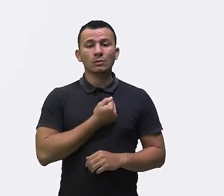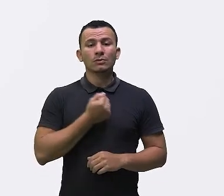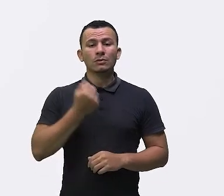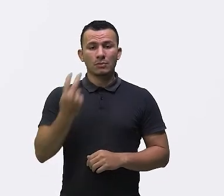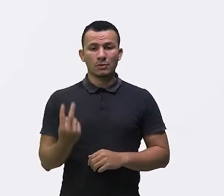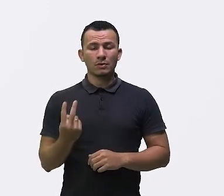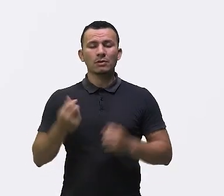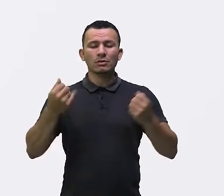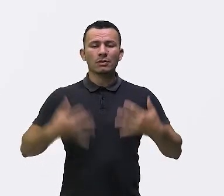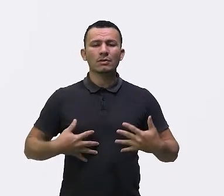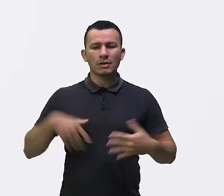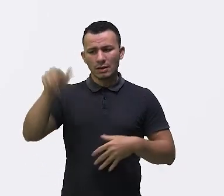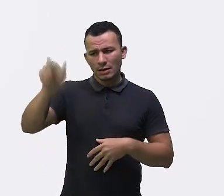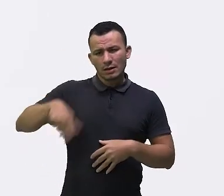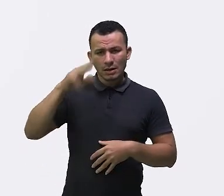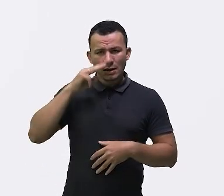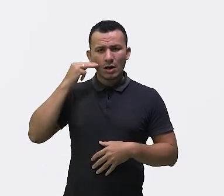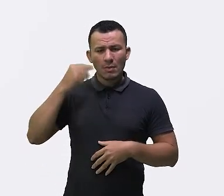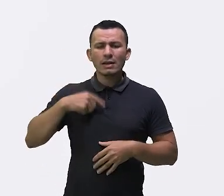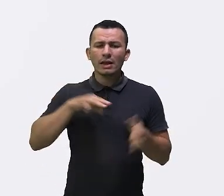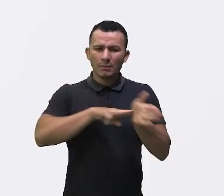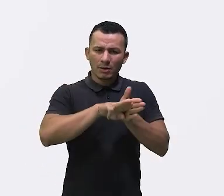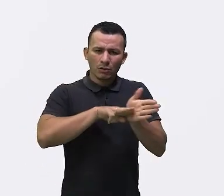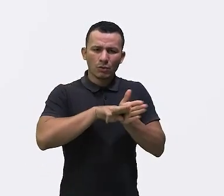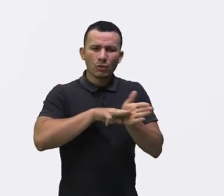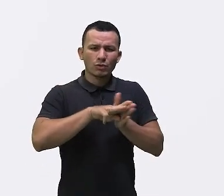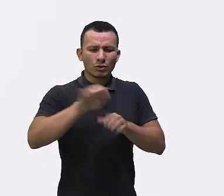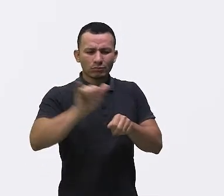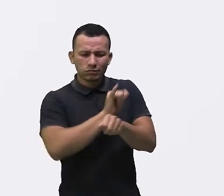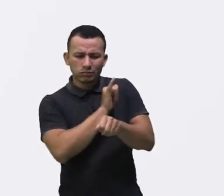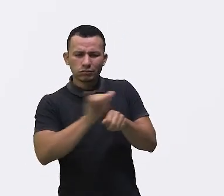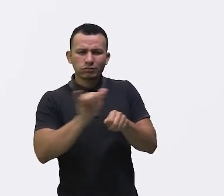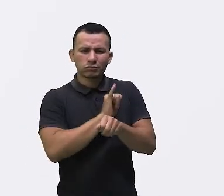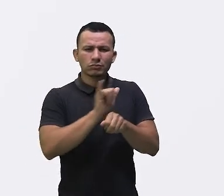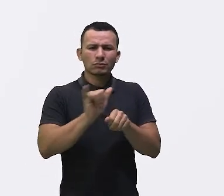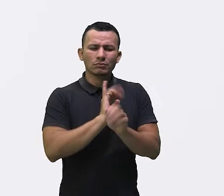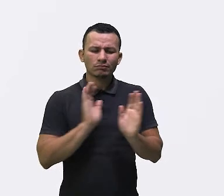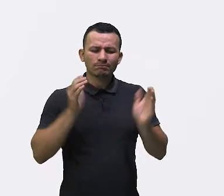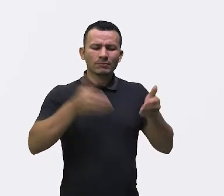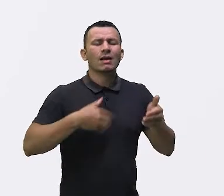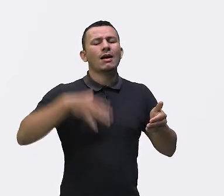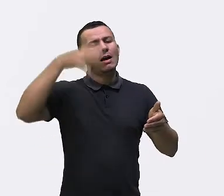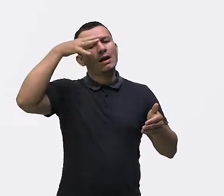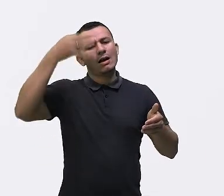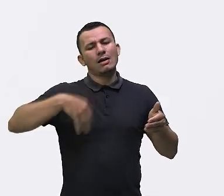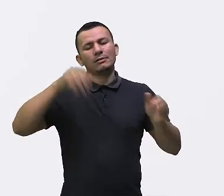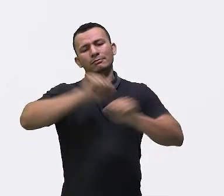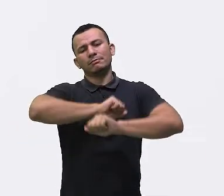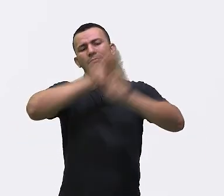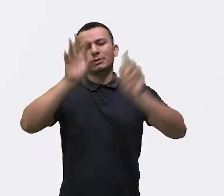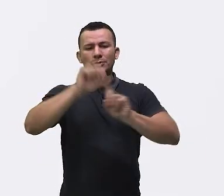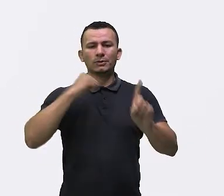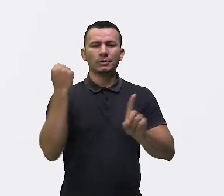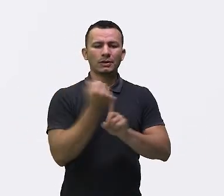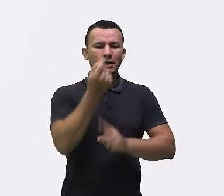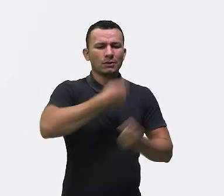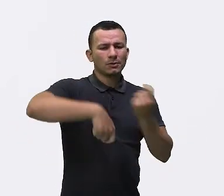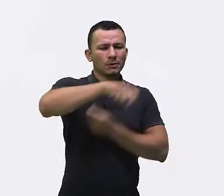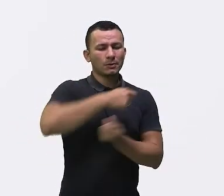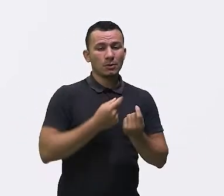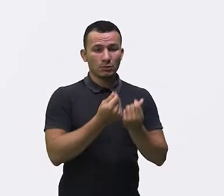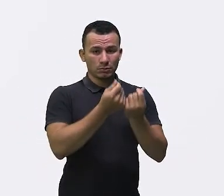diz que Karl Marx desenvolveu conceitos que teorizam e visam a compreensão da sociedade